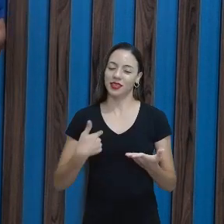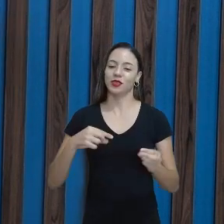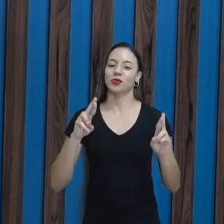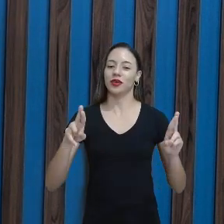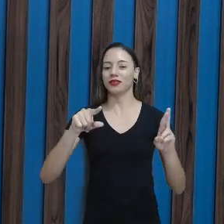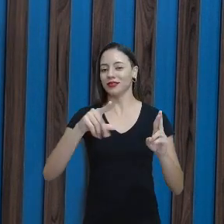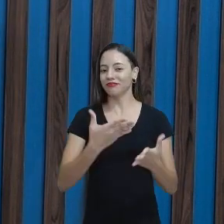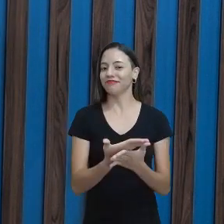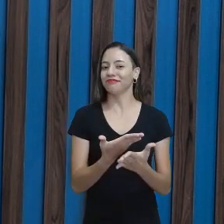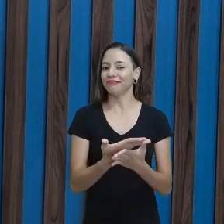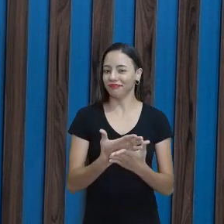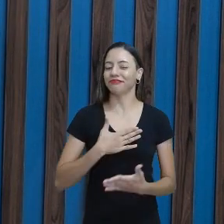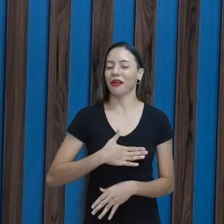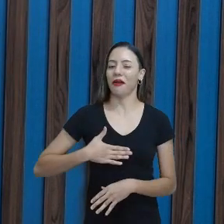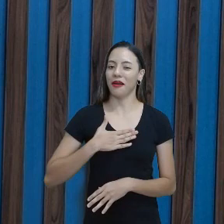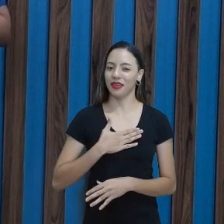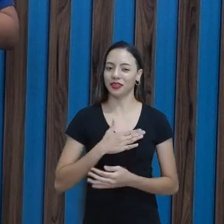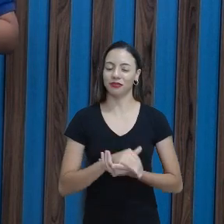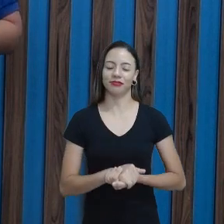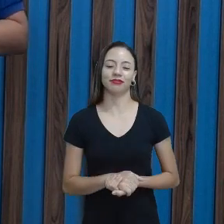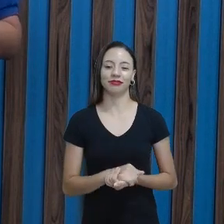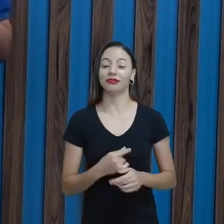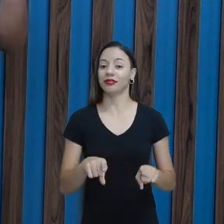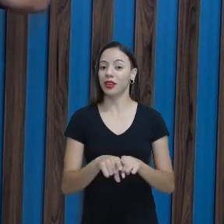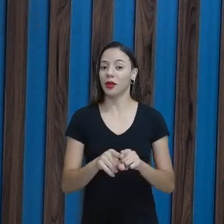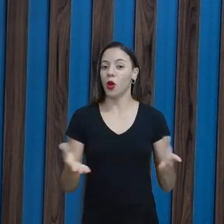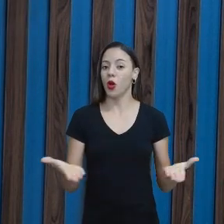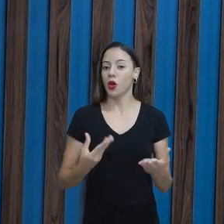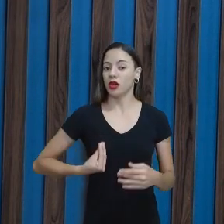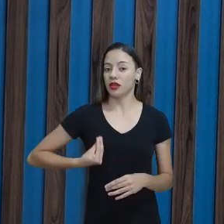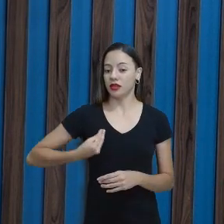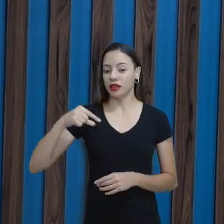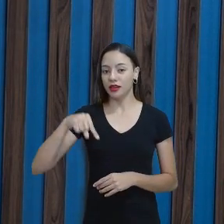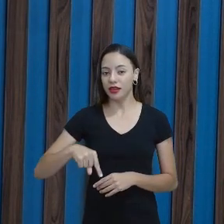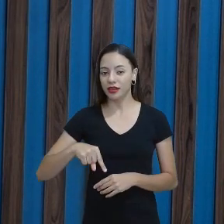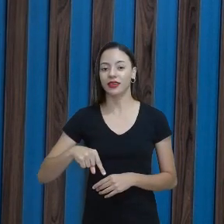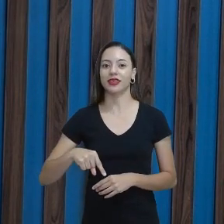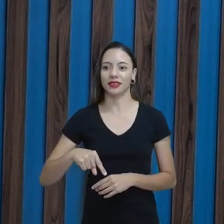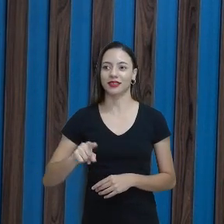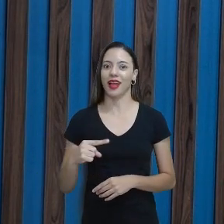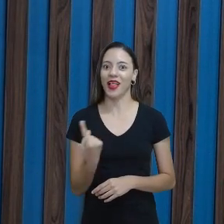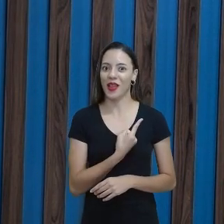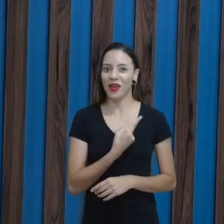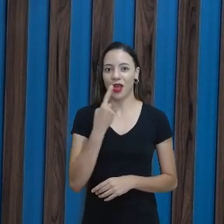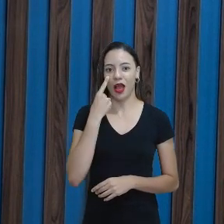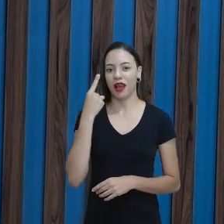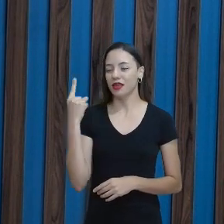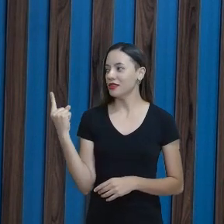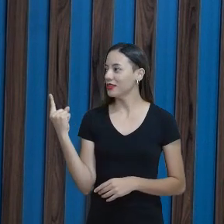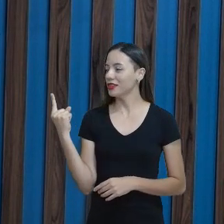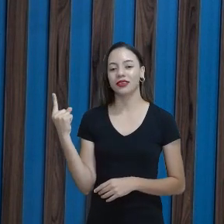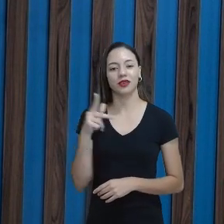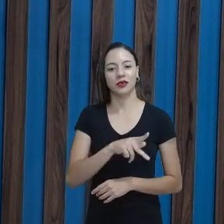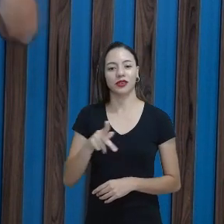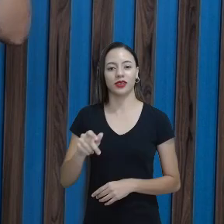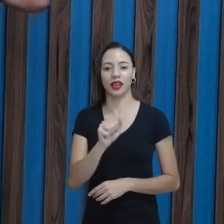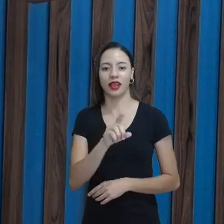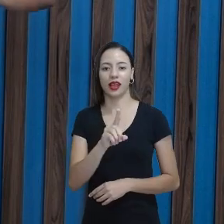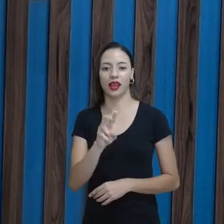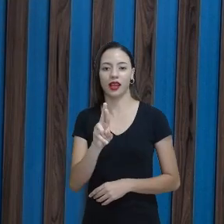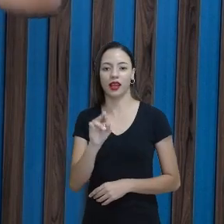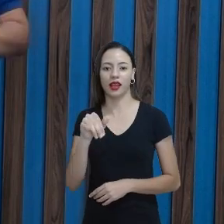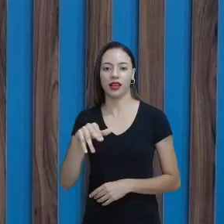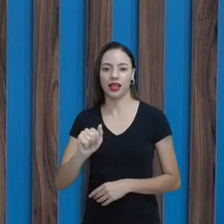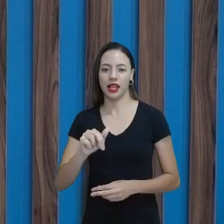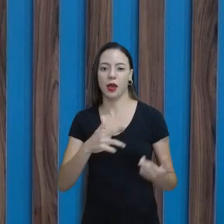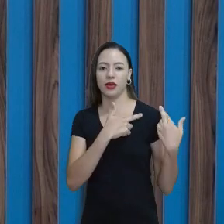nossa aula. E também temos com a gente hoje a nossa professora Adriana Maria no chat. Daqui a pouquinho